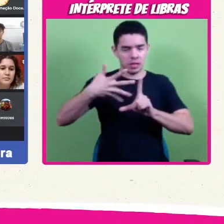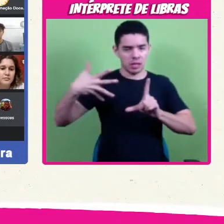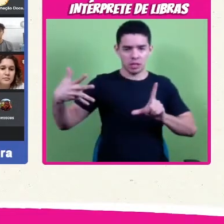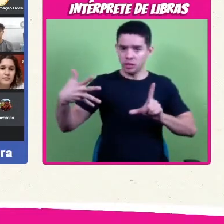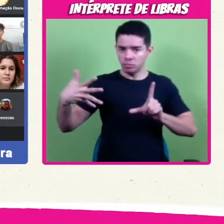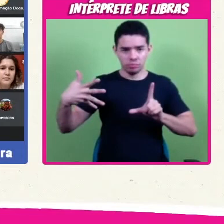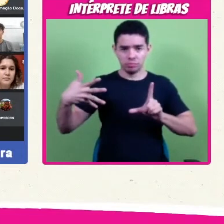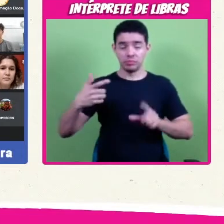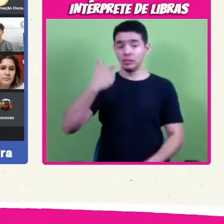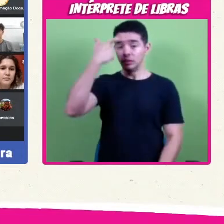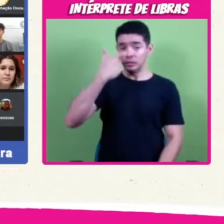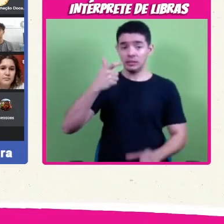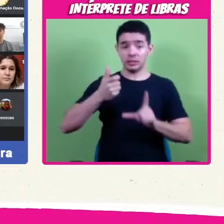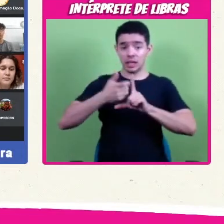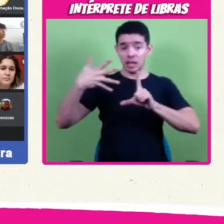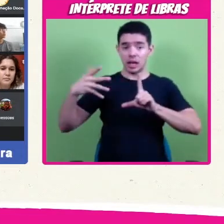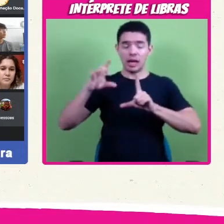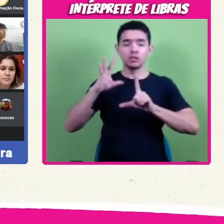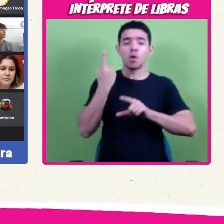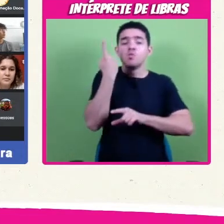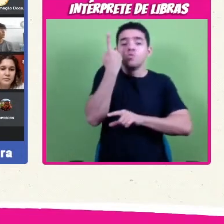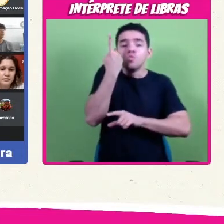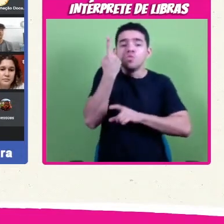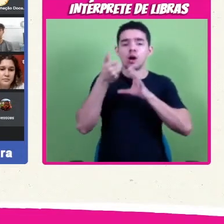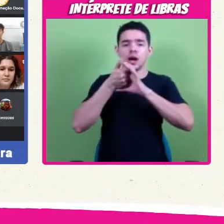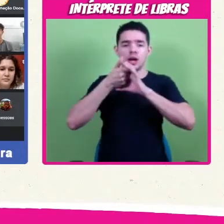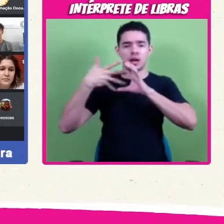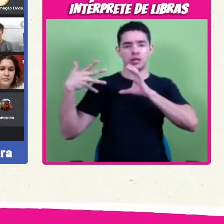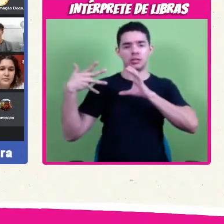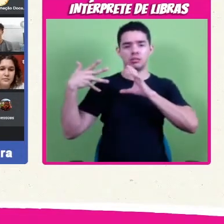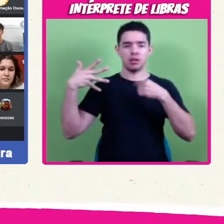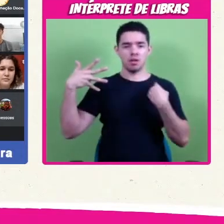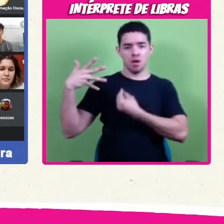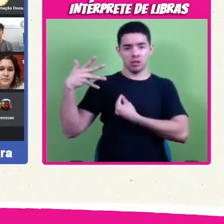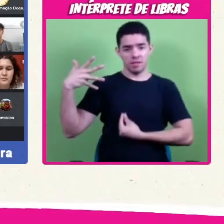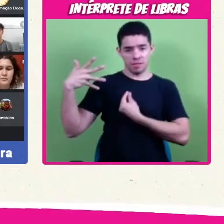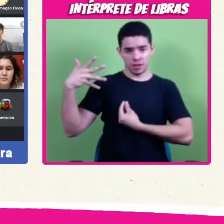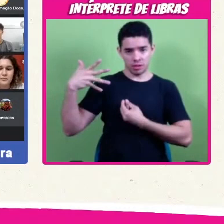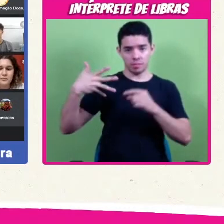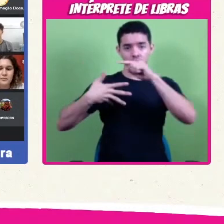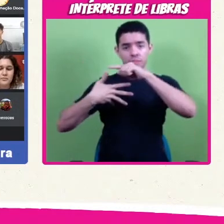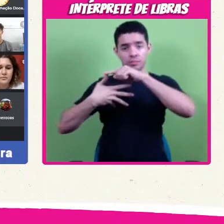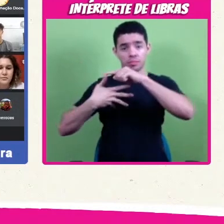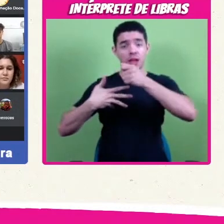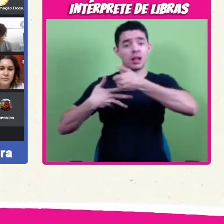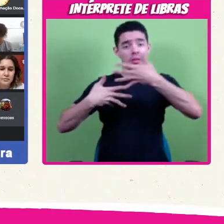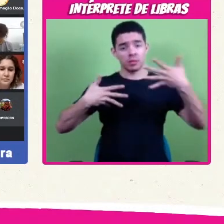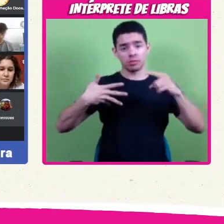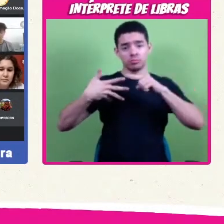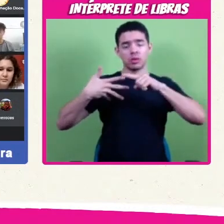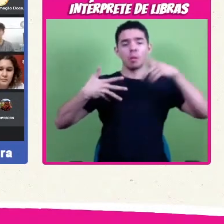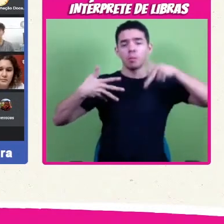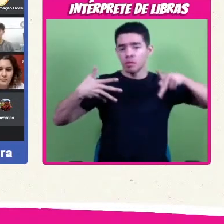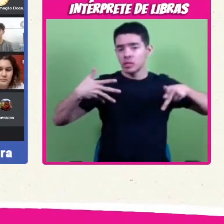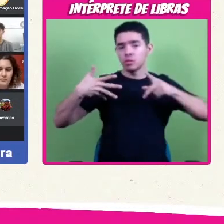Ser LGBT é apenas uma parte de nossa vida. Eu também, além de ser LGBT, eu sou professora, eu sou